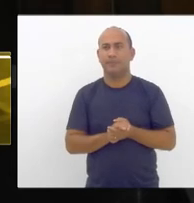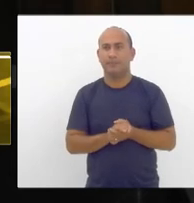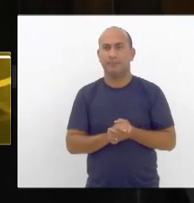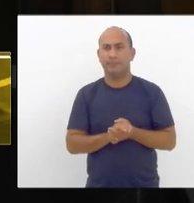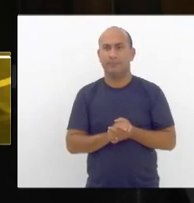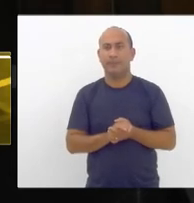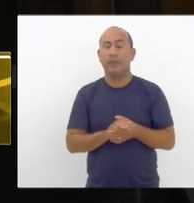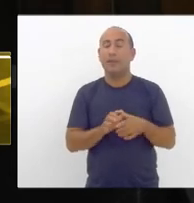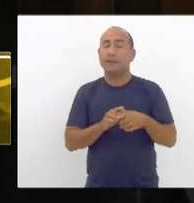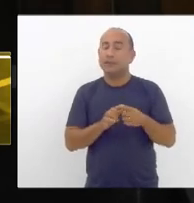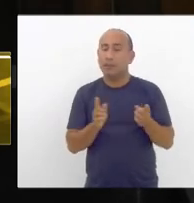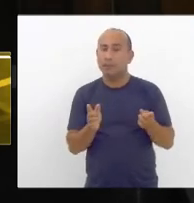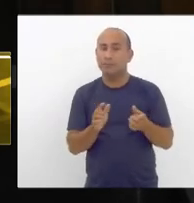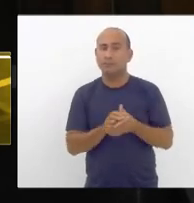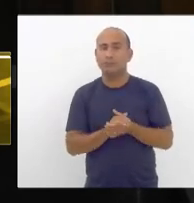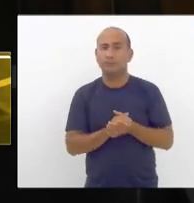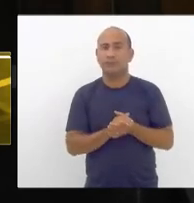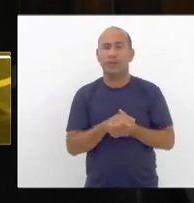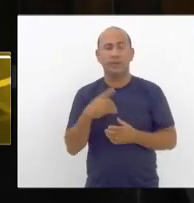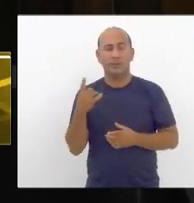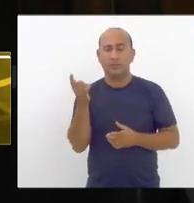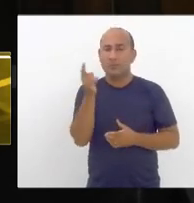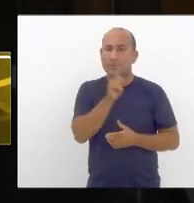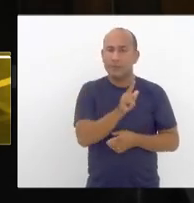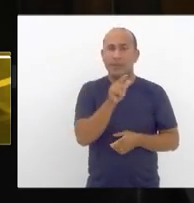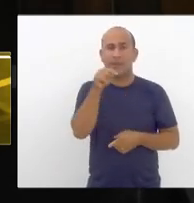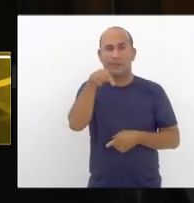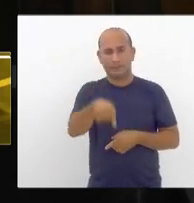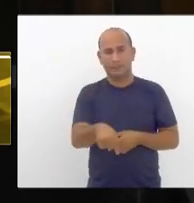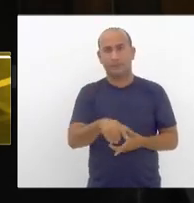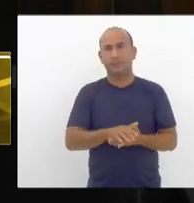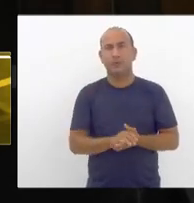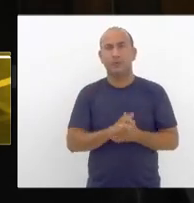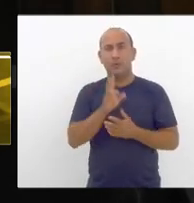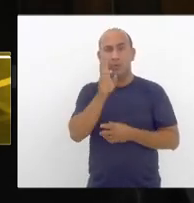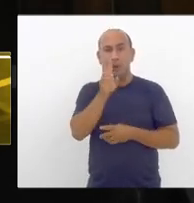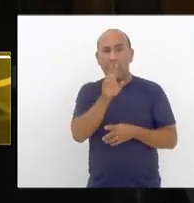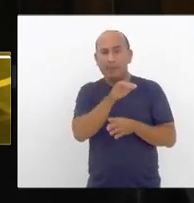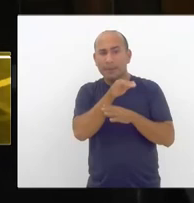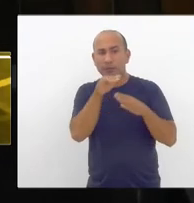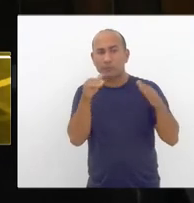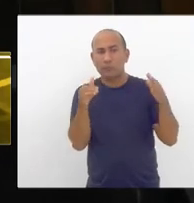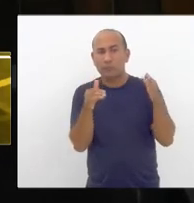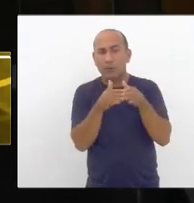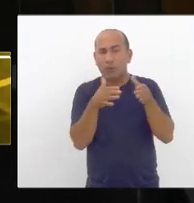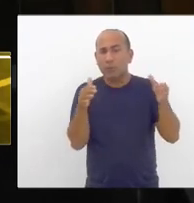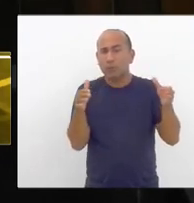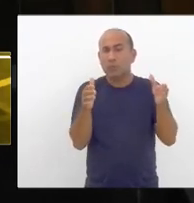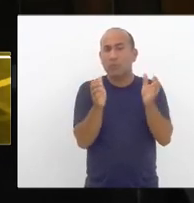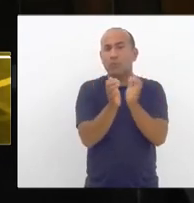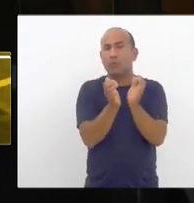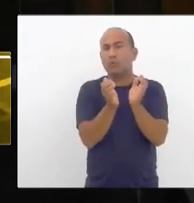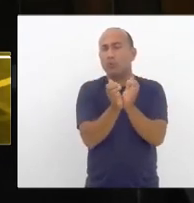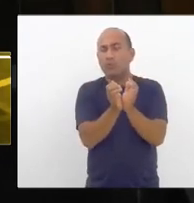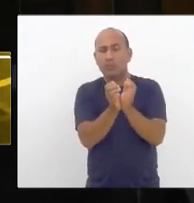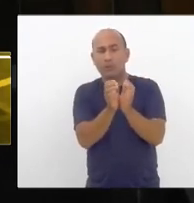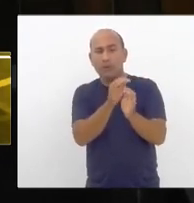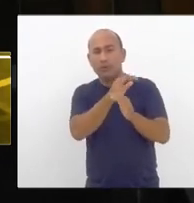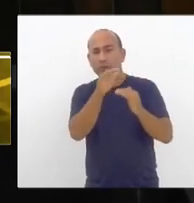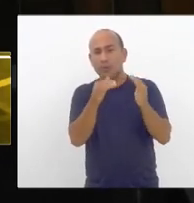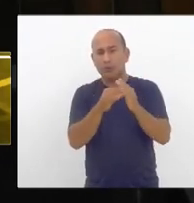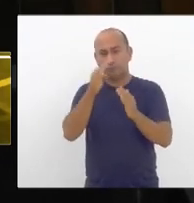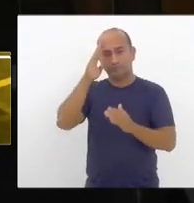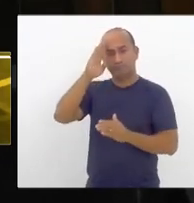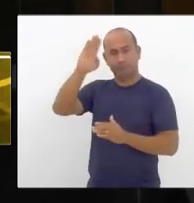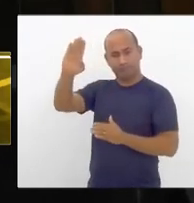então a gente consegue aqui olhar para todos os elos da cadeia e para todos os principais representantes